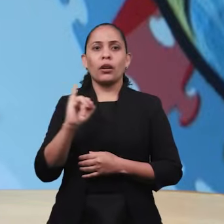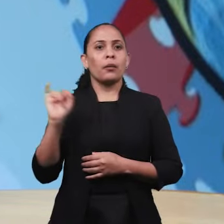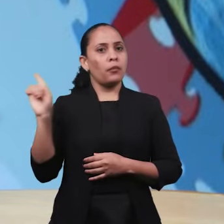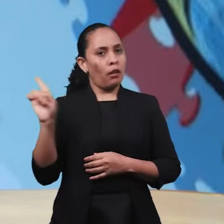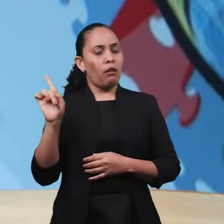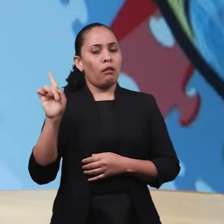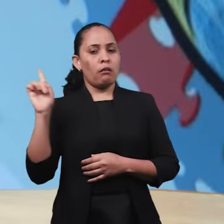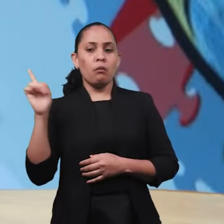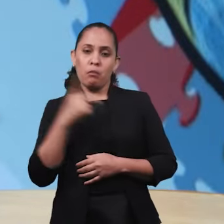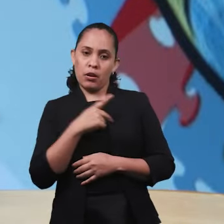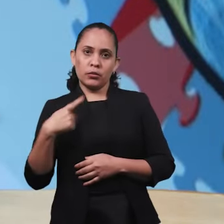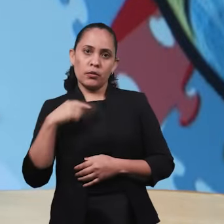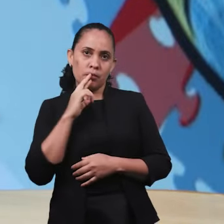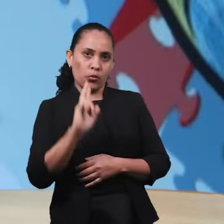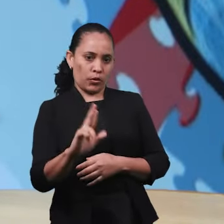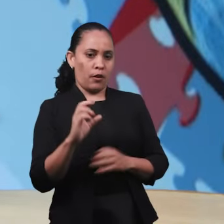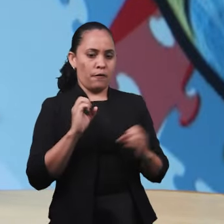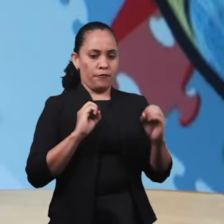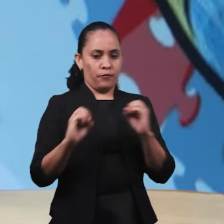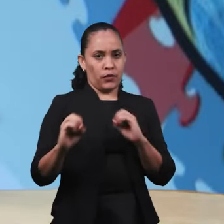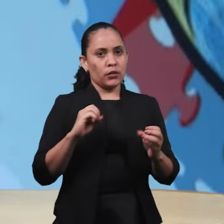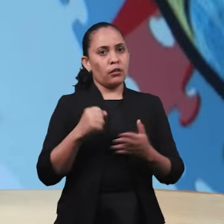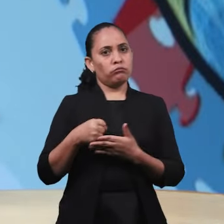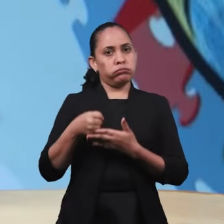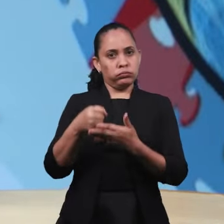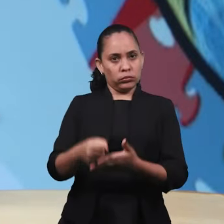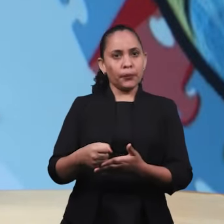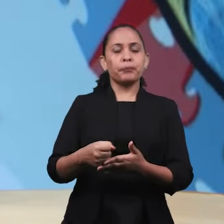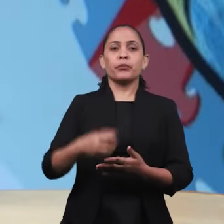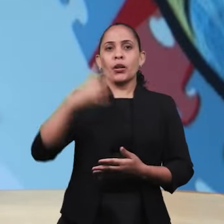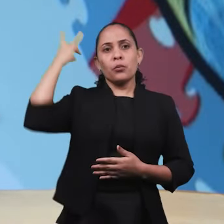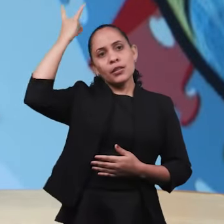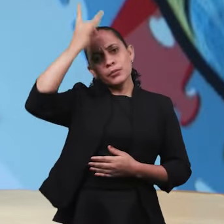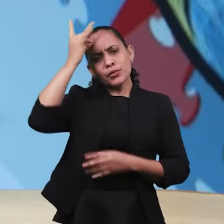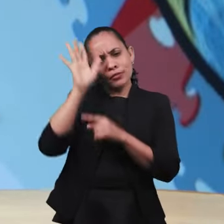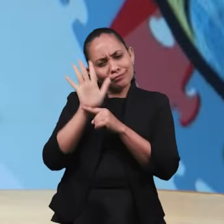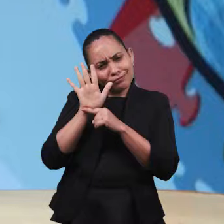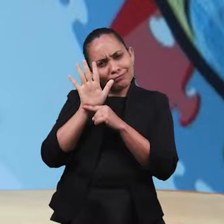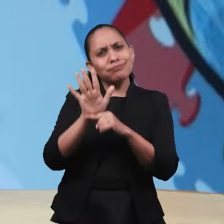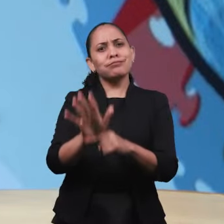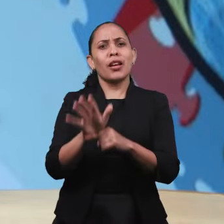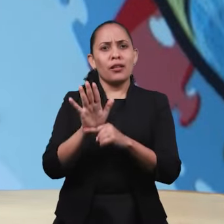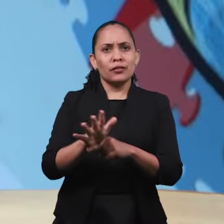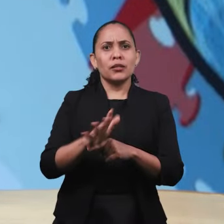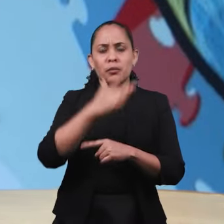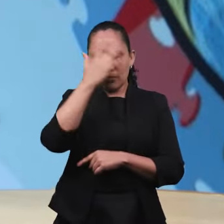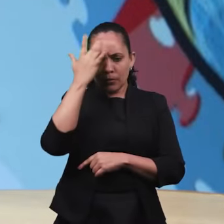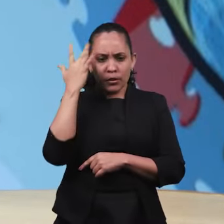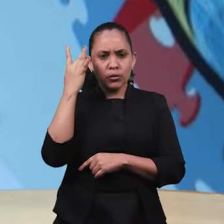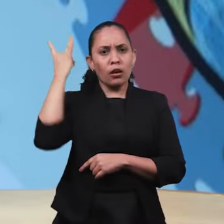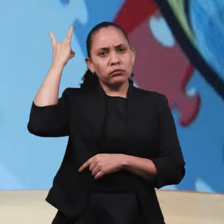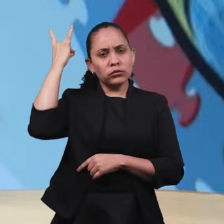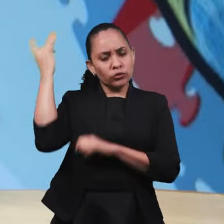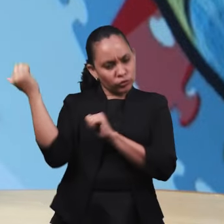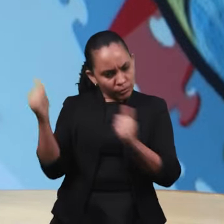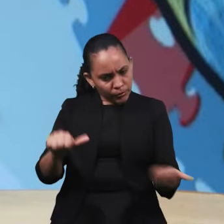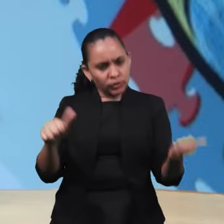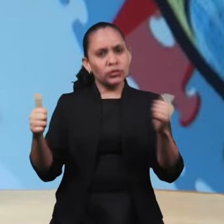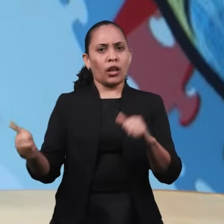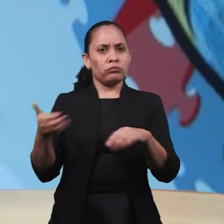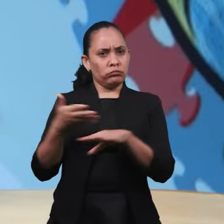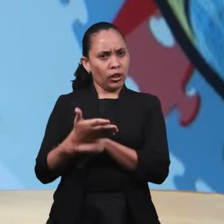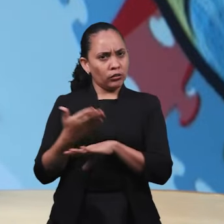das oficinas que esse trabalho emerge, com a ajuda do Espírito Santo. Pessoas já batizadas, pessoas que são membros da